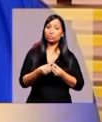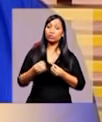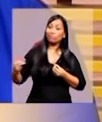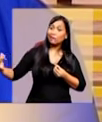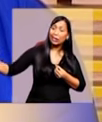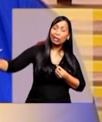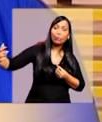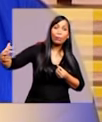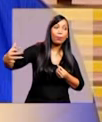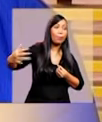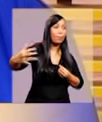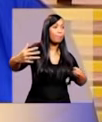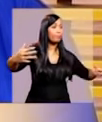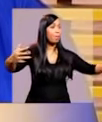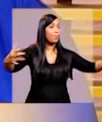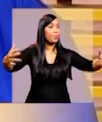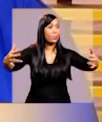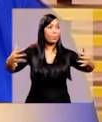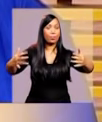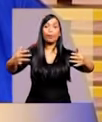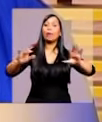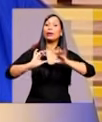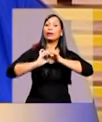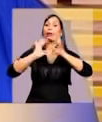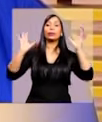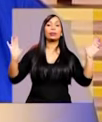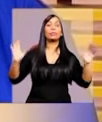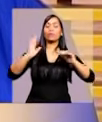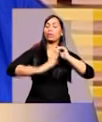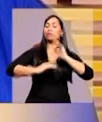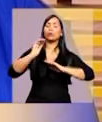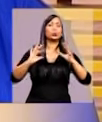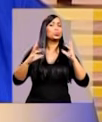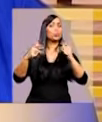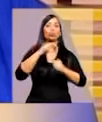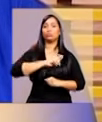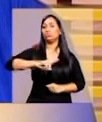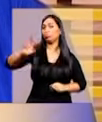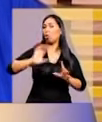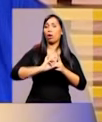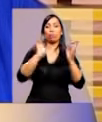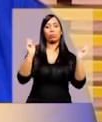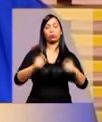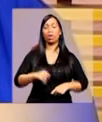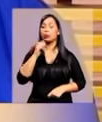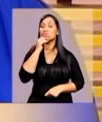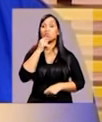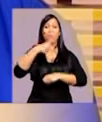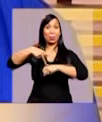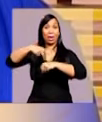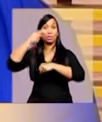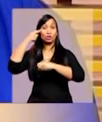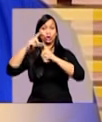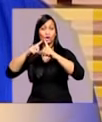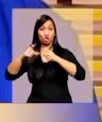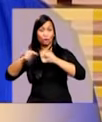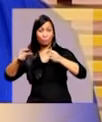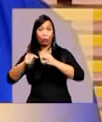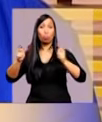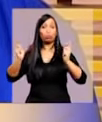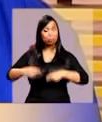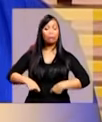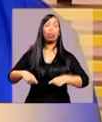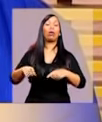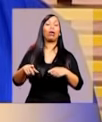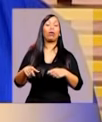ele abraça, ele se mantém aberto à presença nas práticas de todas as religiões. No Japão é muito comum que o budismo